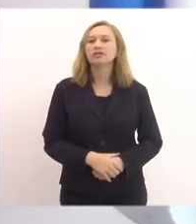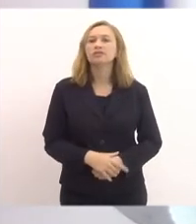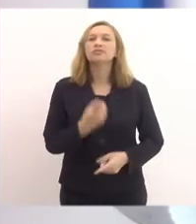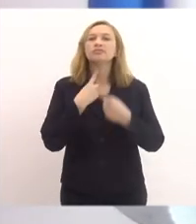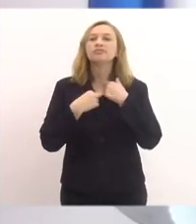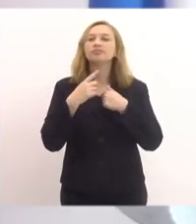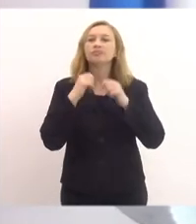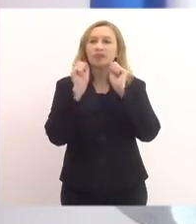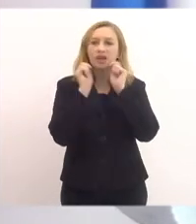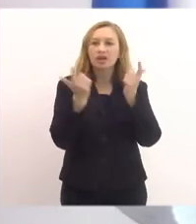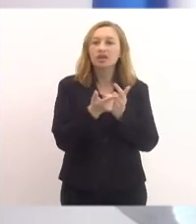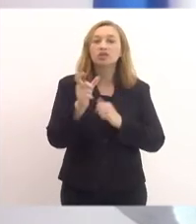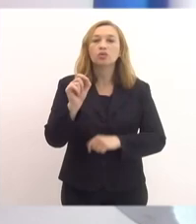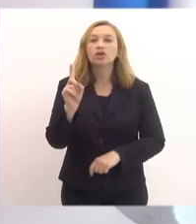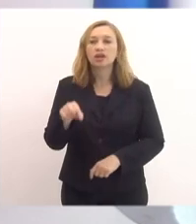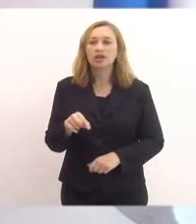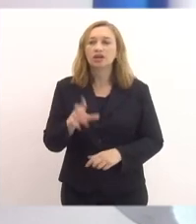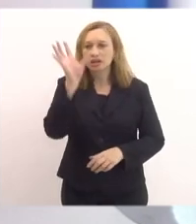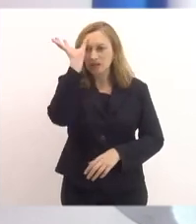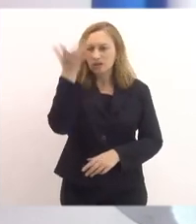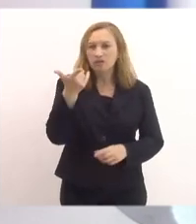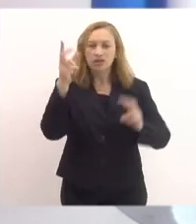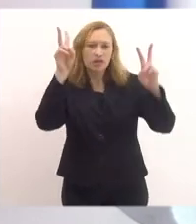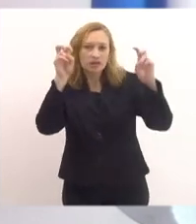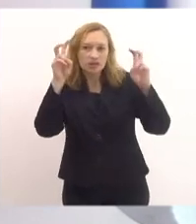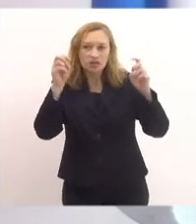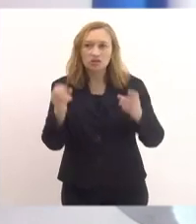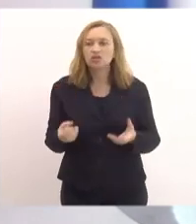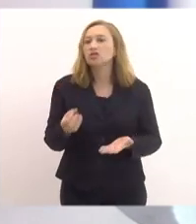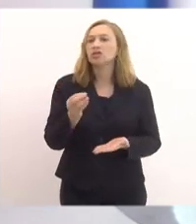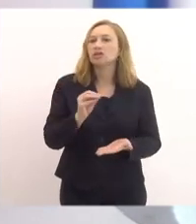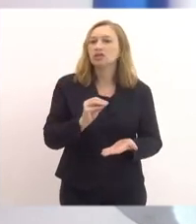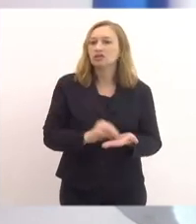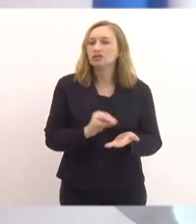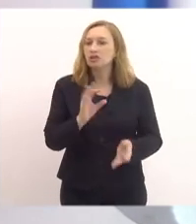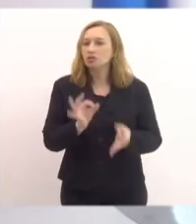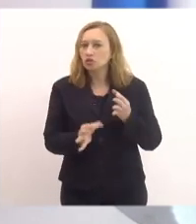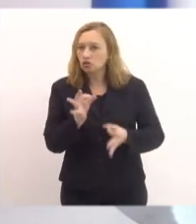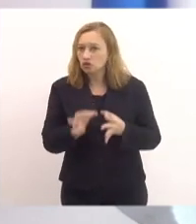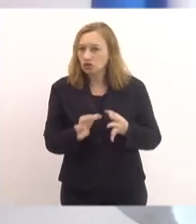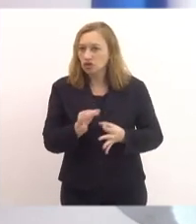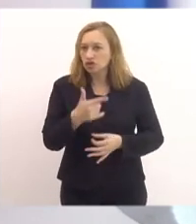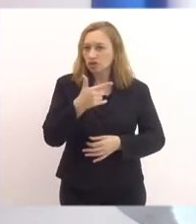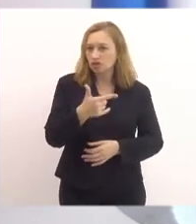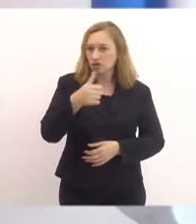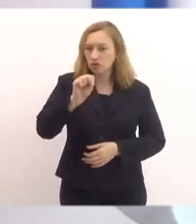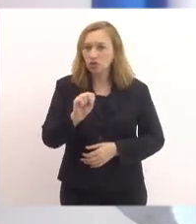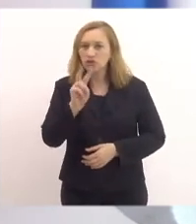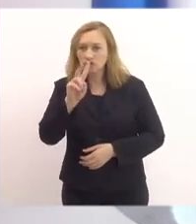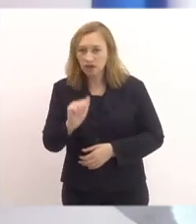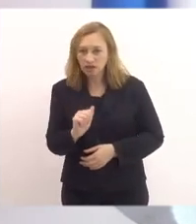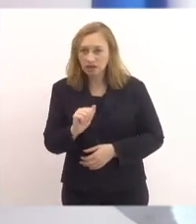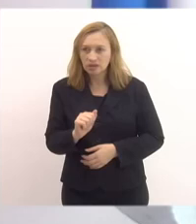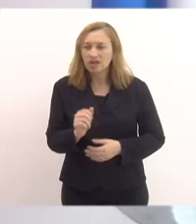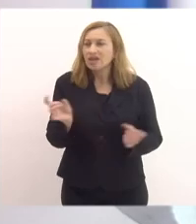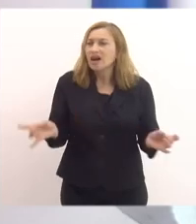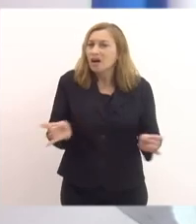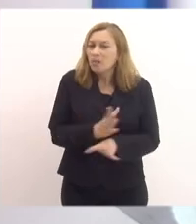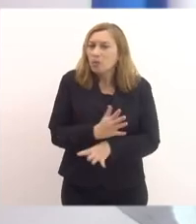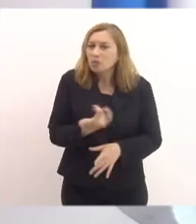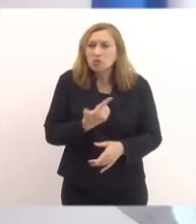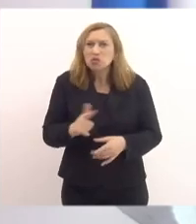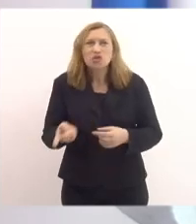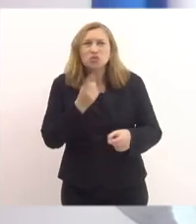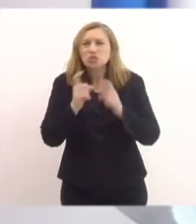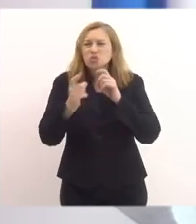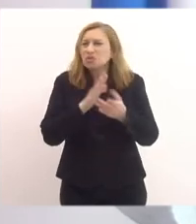da Assembleia Legislativa, resolver essa questão de injustiça de 2028, de 28 vagas. Porque estava pronto, não tinha outra discussão,